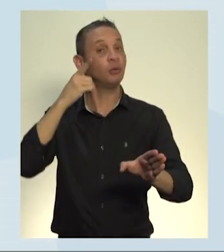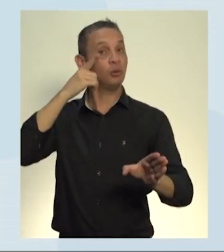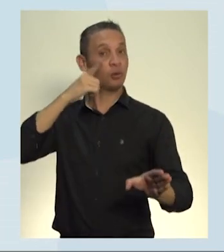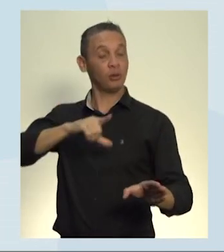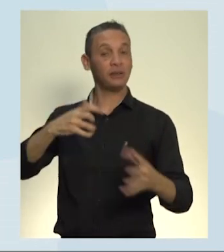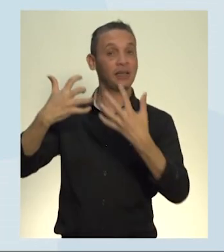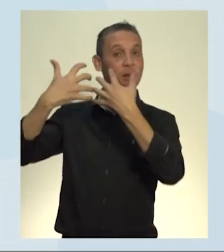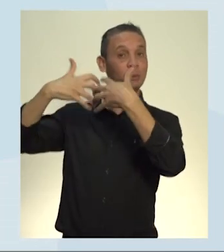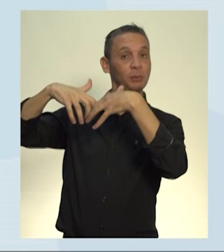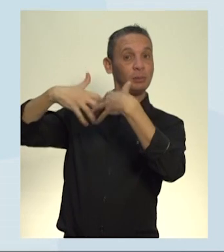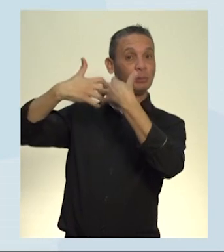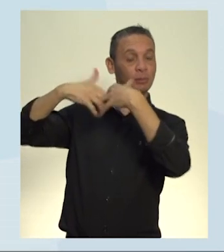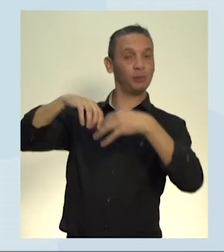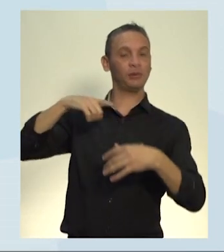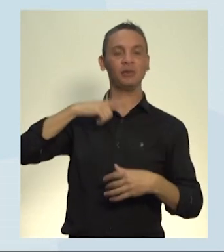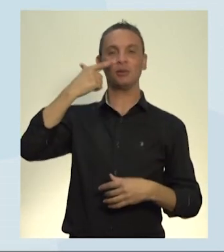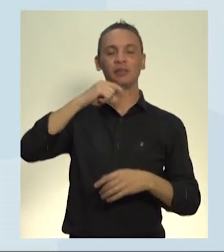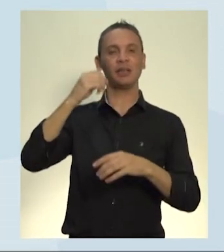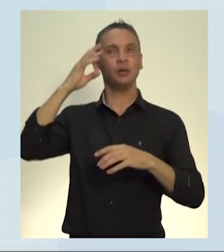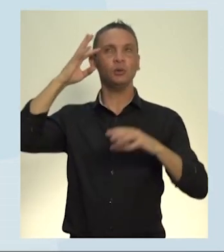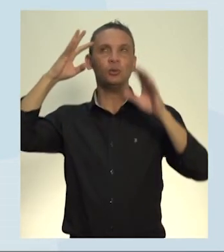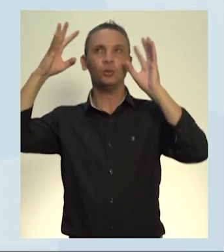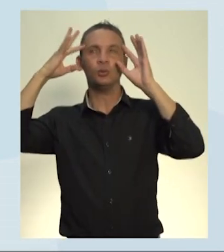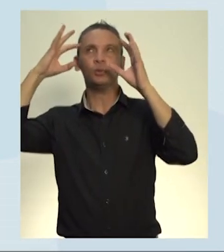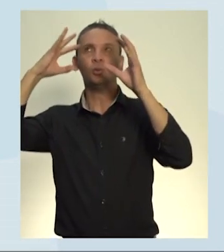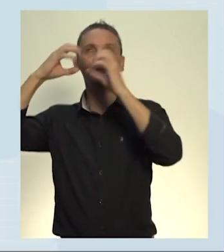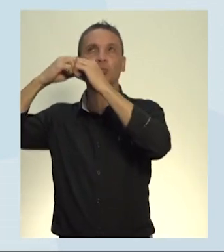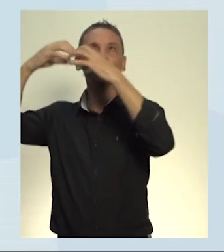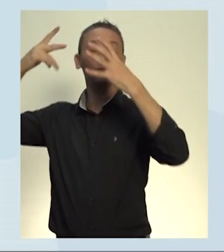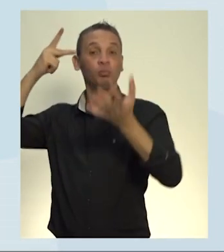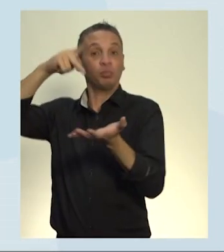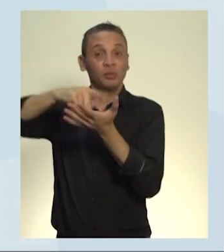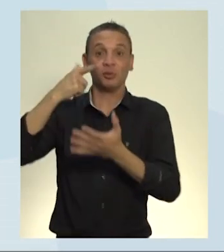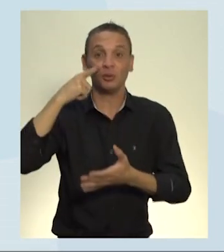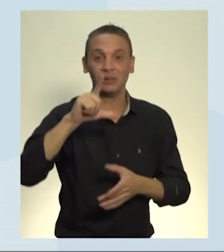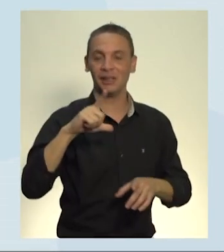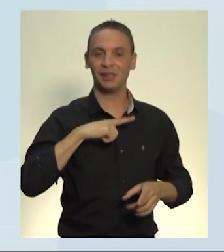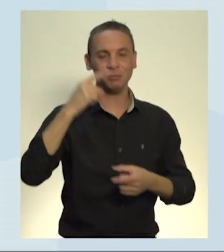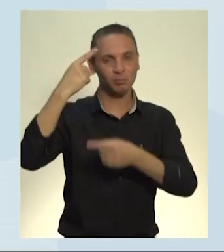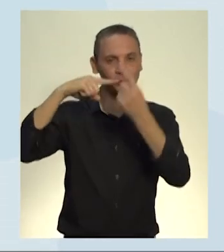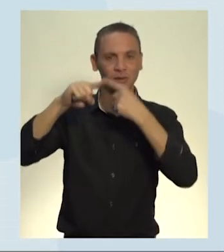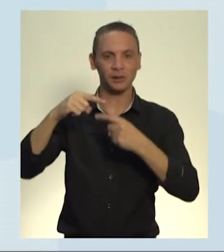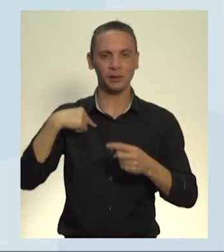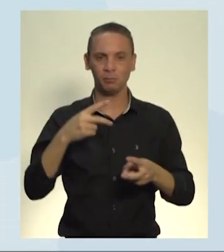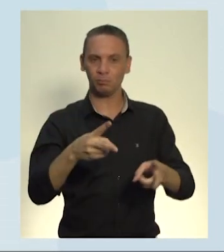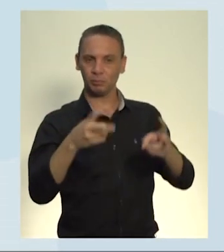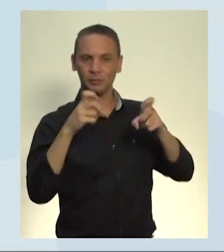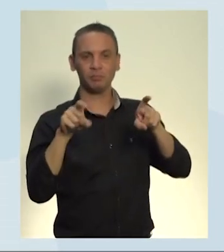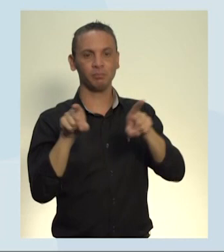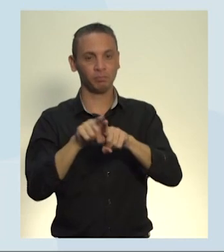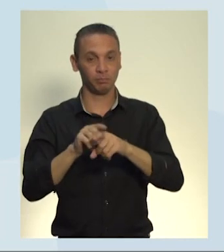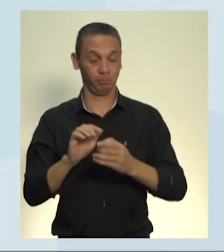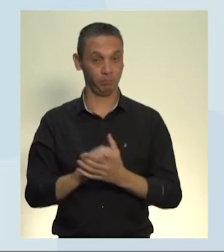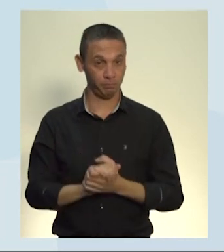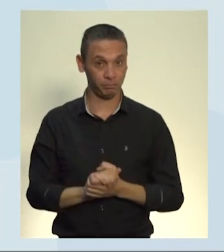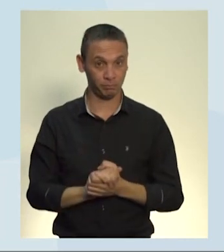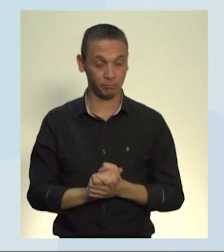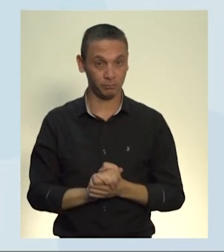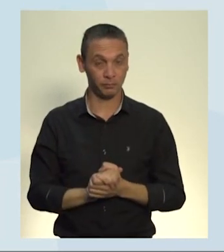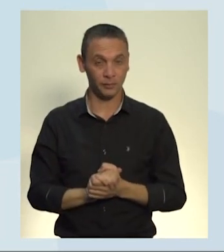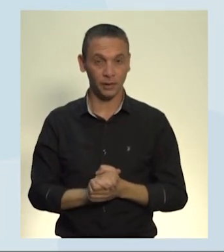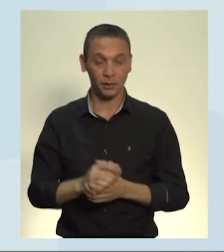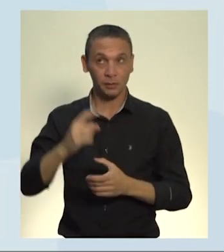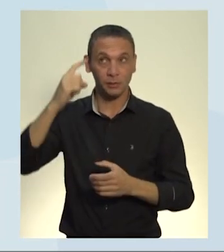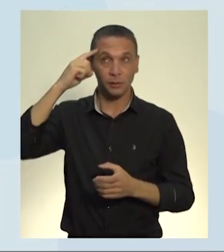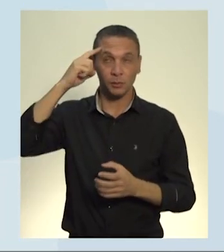a conquista do sonho do projeto de vida. Então, a segunda aula é identificando minhas competências, e as competências